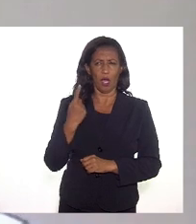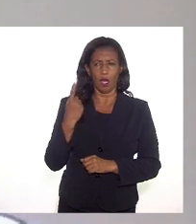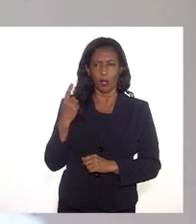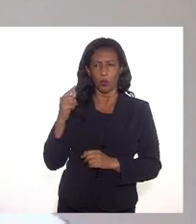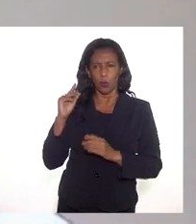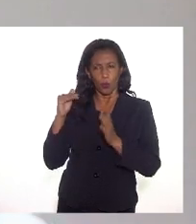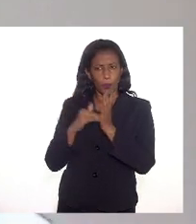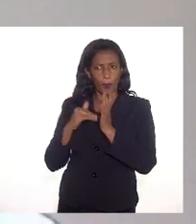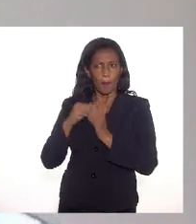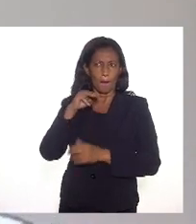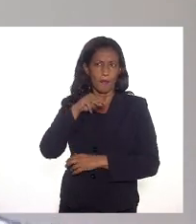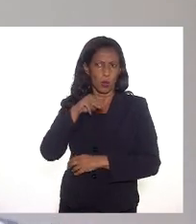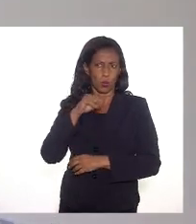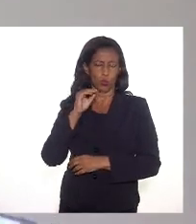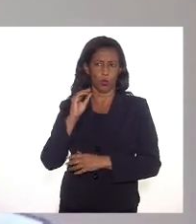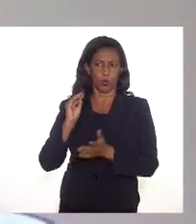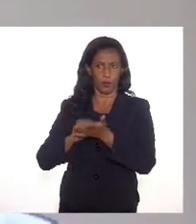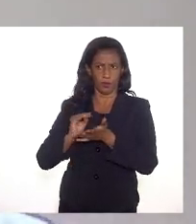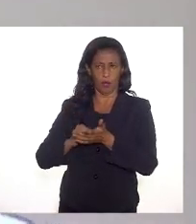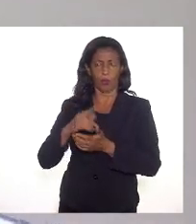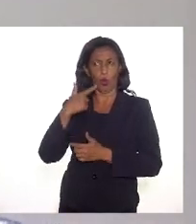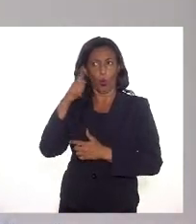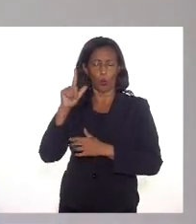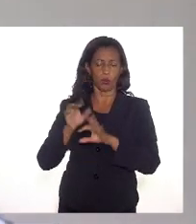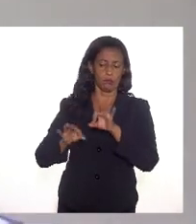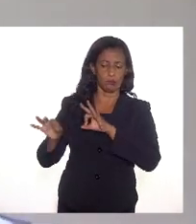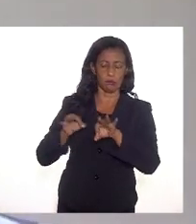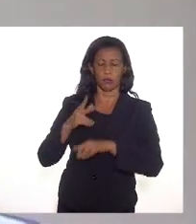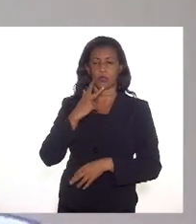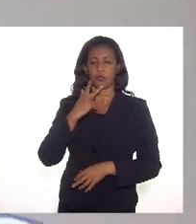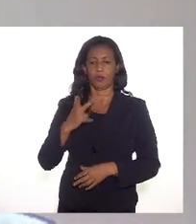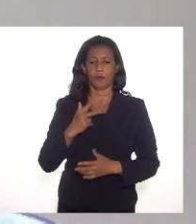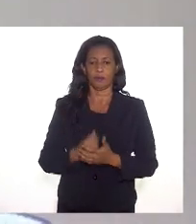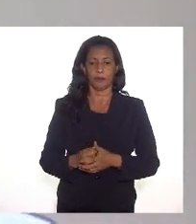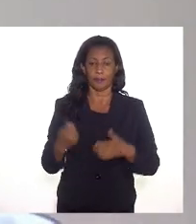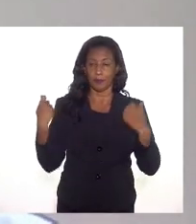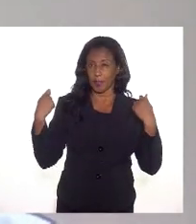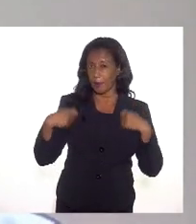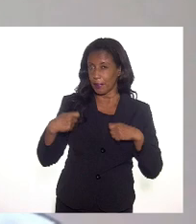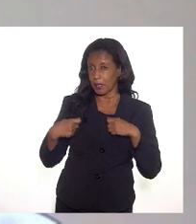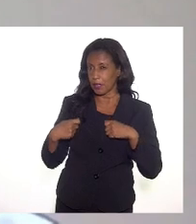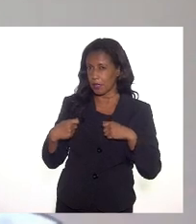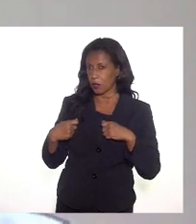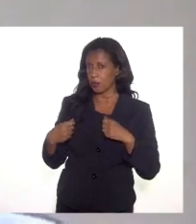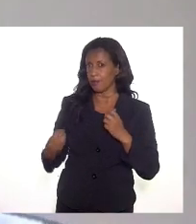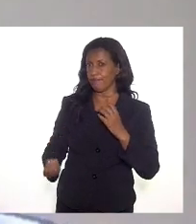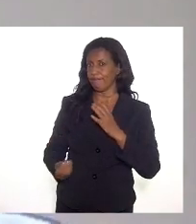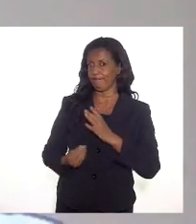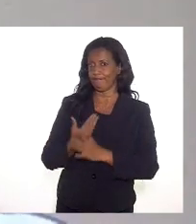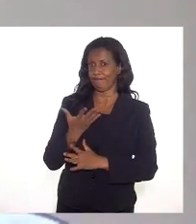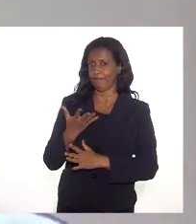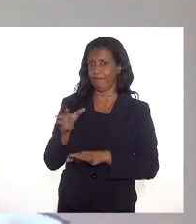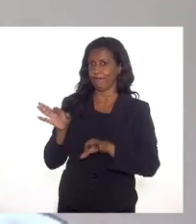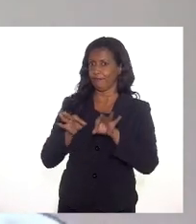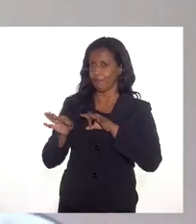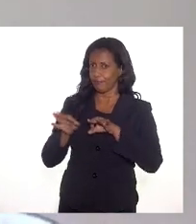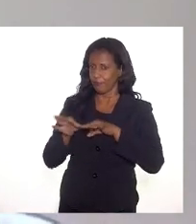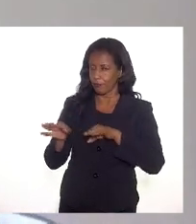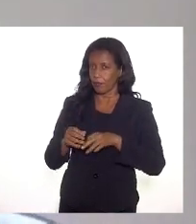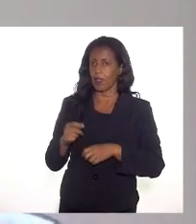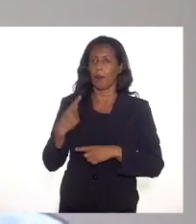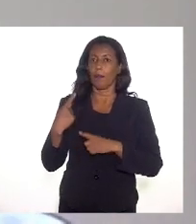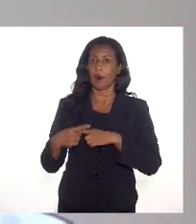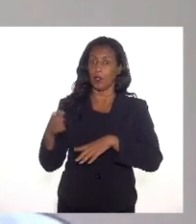que me restam de uma outra forma de uma outra forma porque é preciso criar as condições para que a presença do Estado